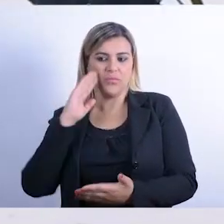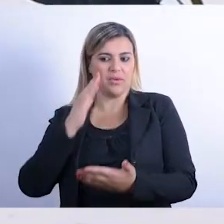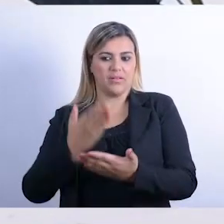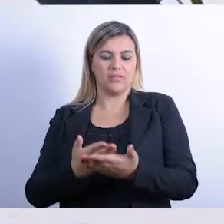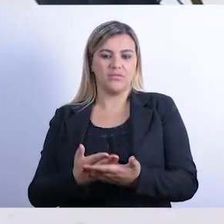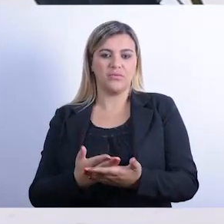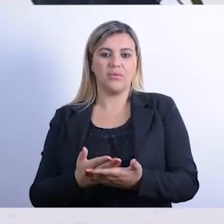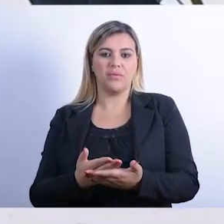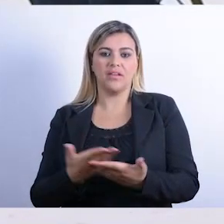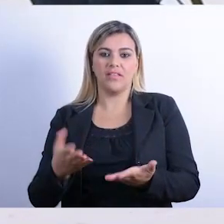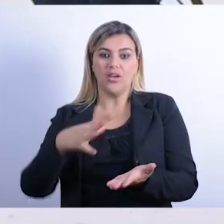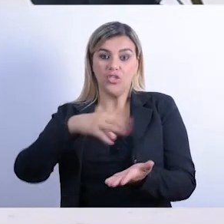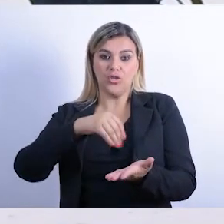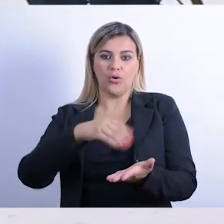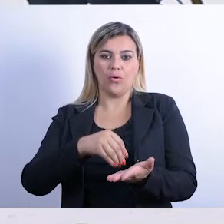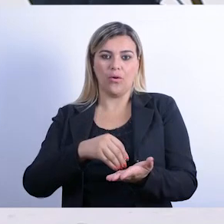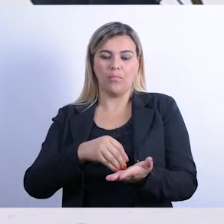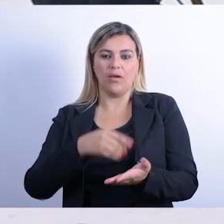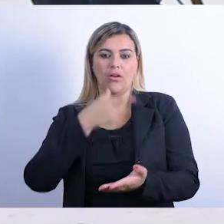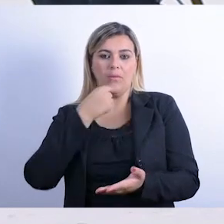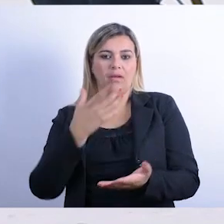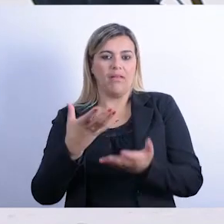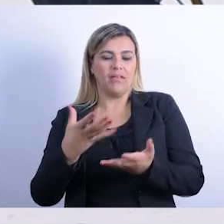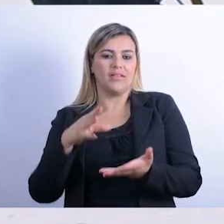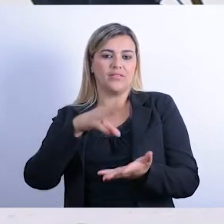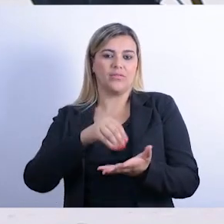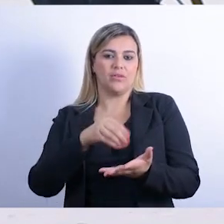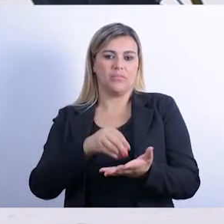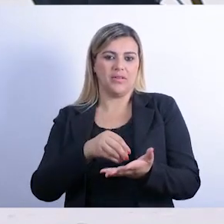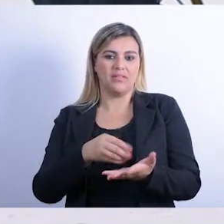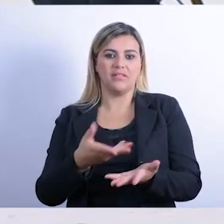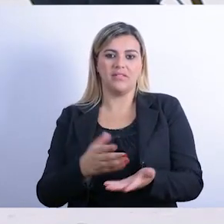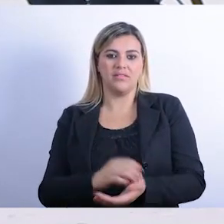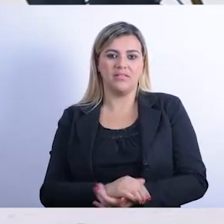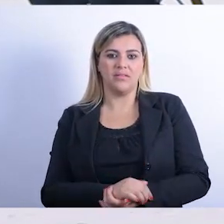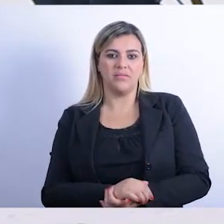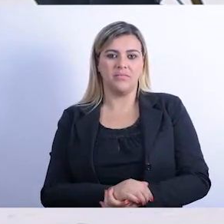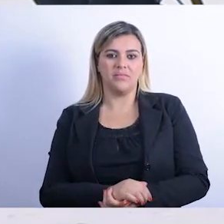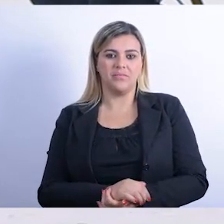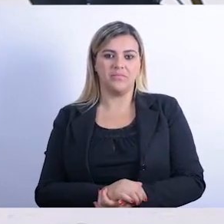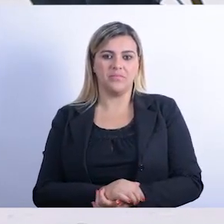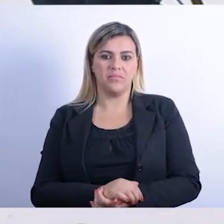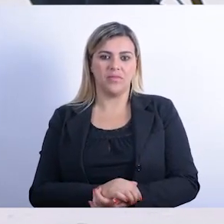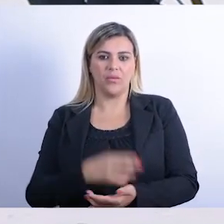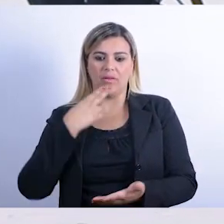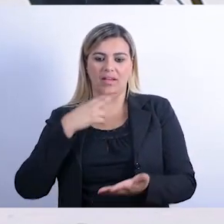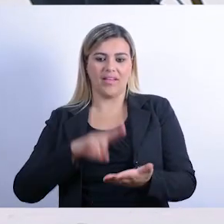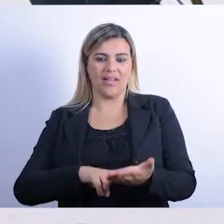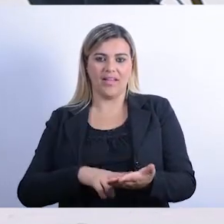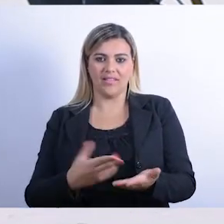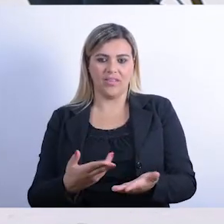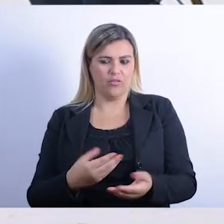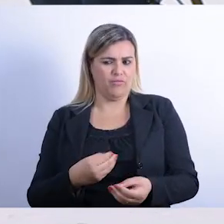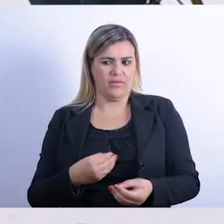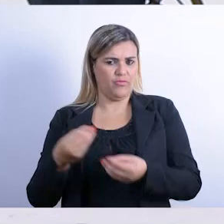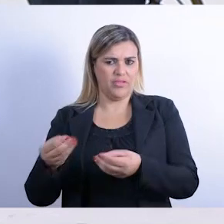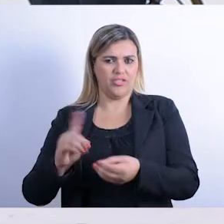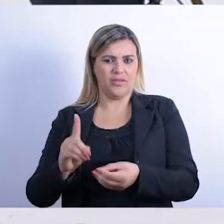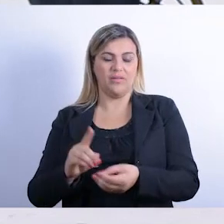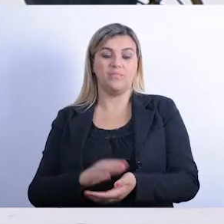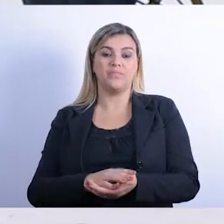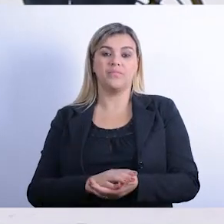aqui. Não, você não vai ficar, não. Faz uma cópia disso aqui, que isso aqui vai ficar comigo. Não deixar com ele o telegrama,